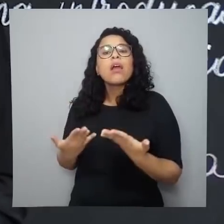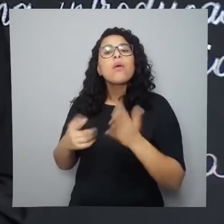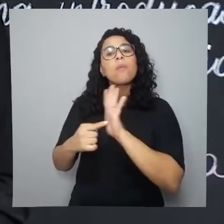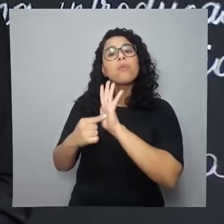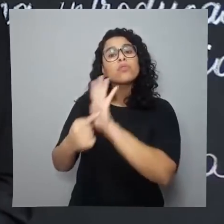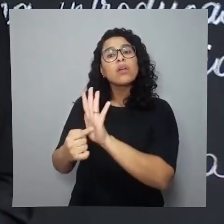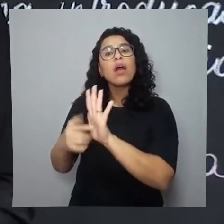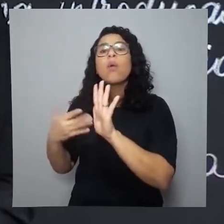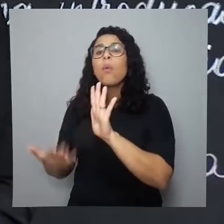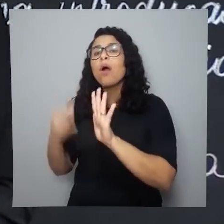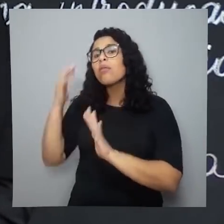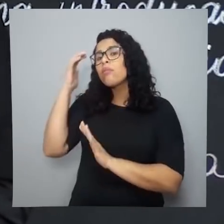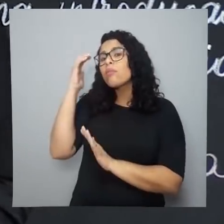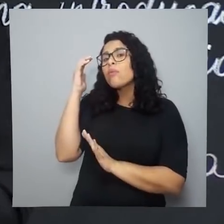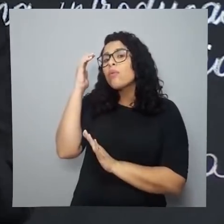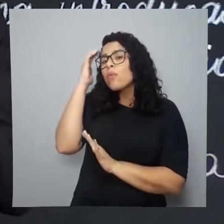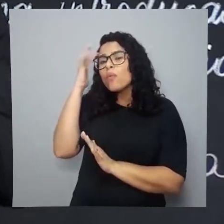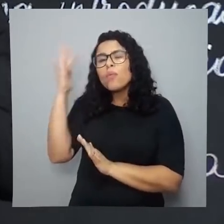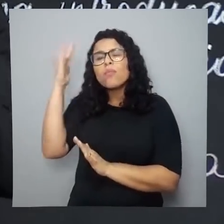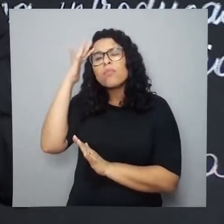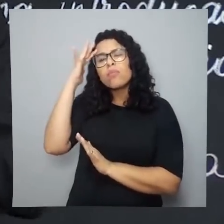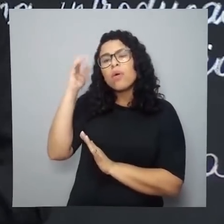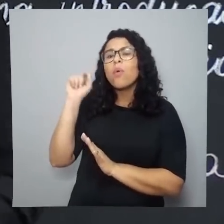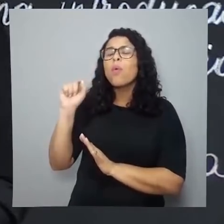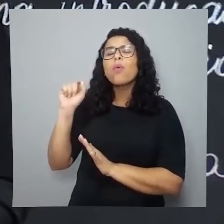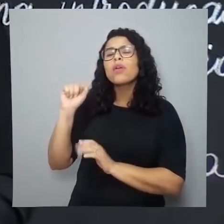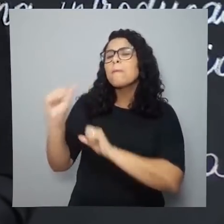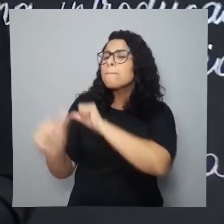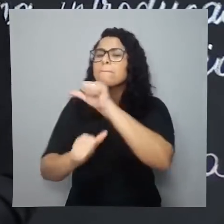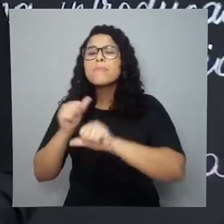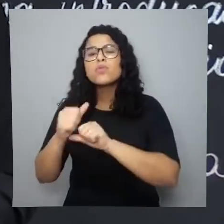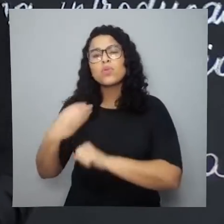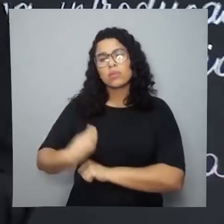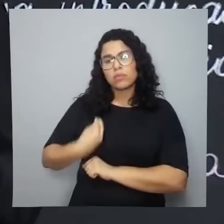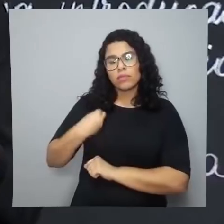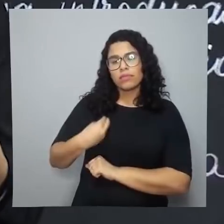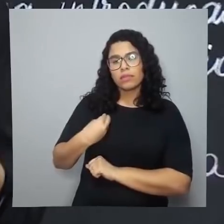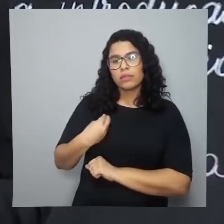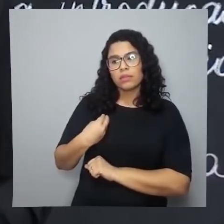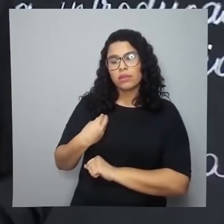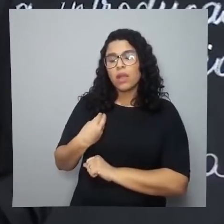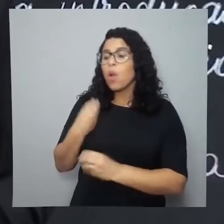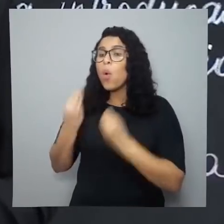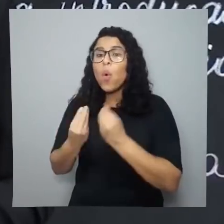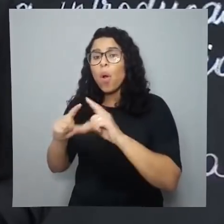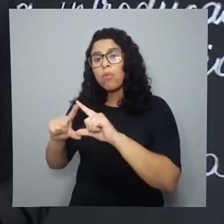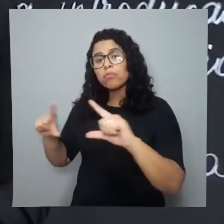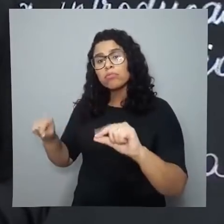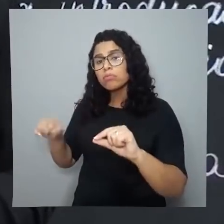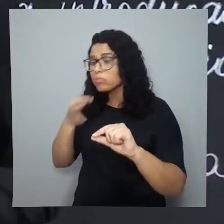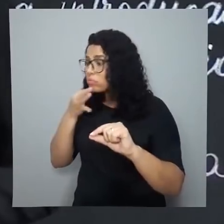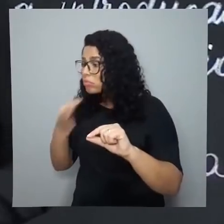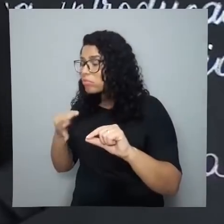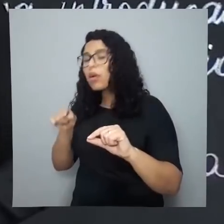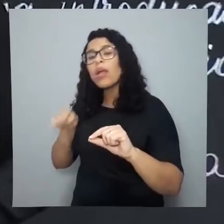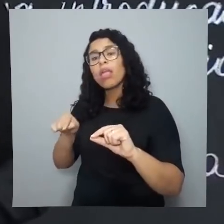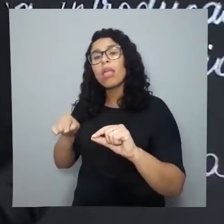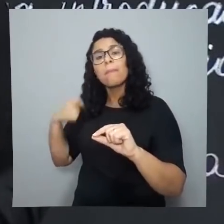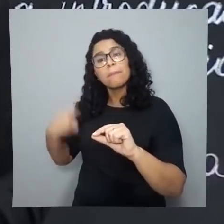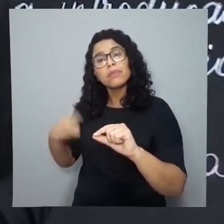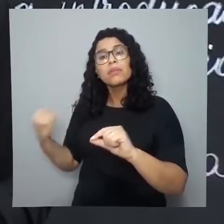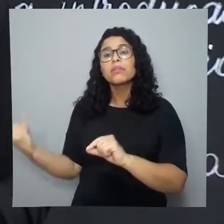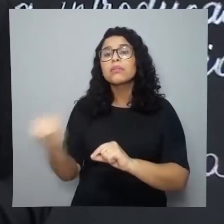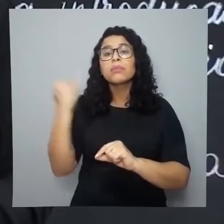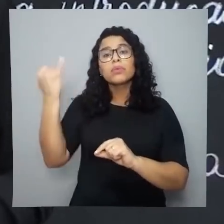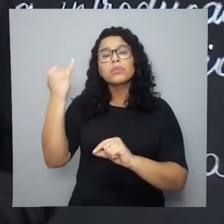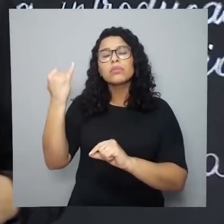aquela experiência, né? Então, se foi uma viagem, o que aquilo transformou a sua vida? Como aquele momento modificou o seu ponto de vista em relação